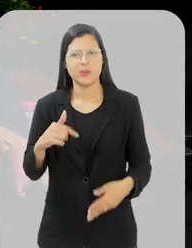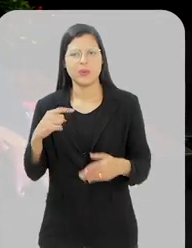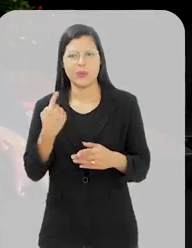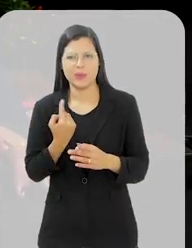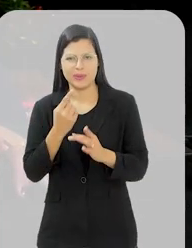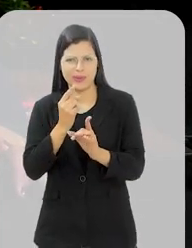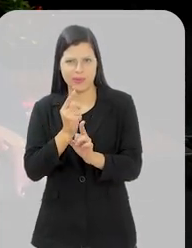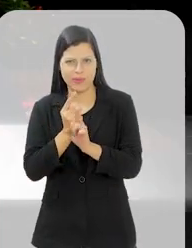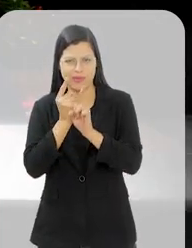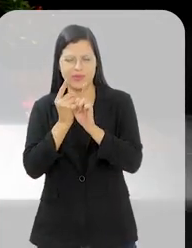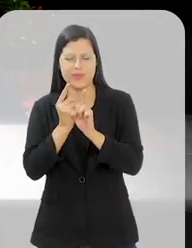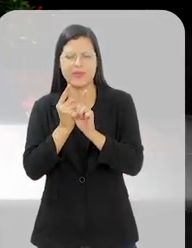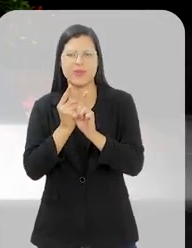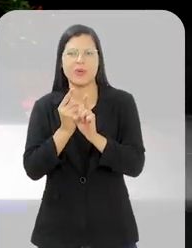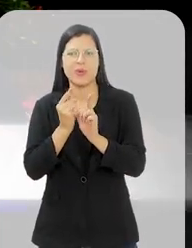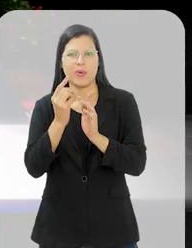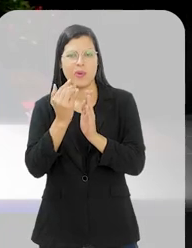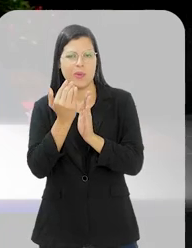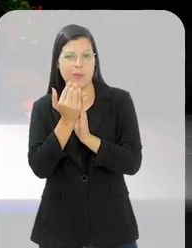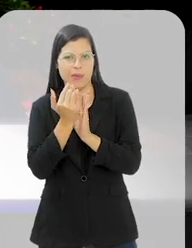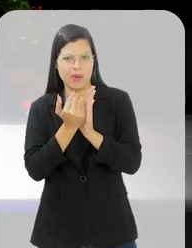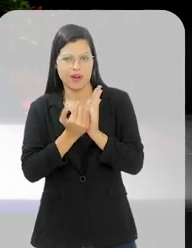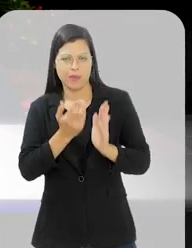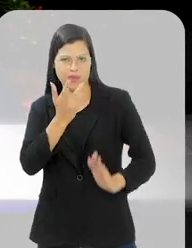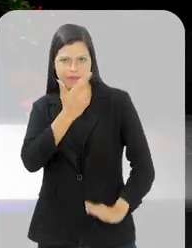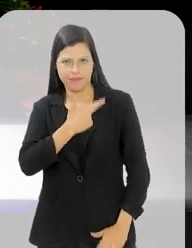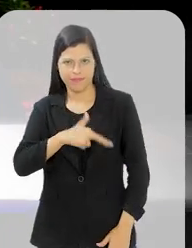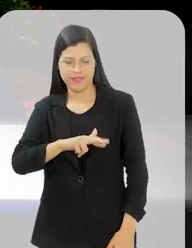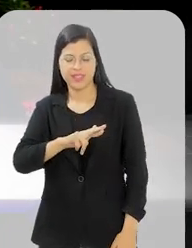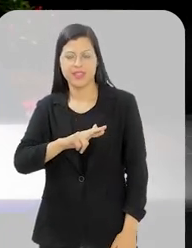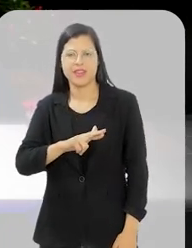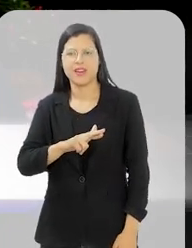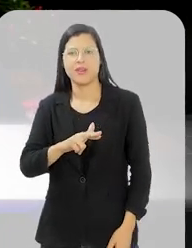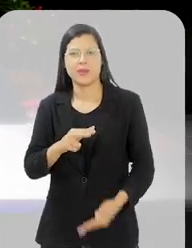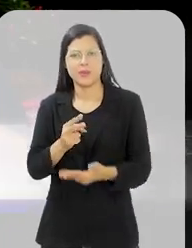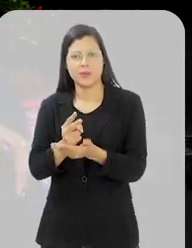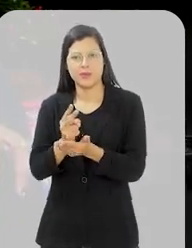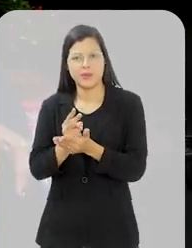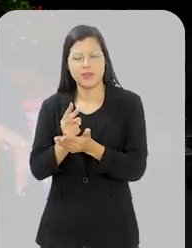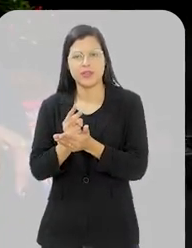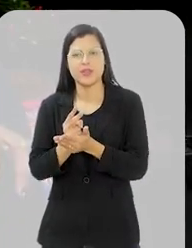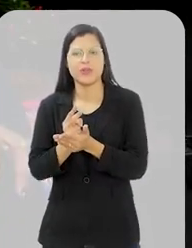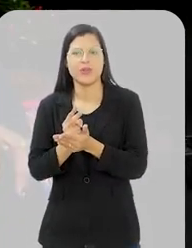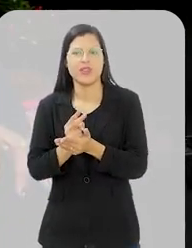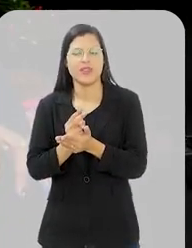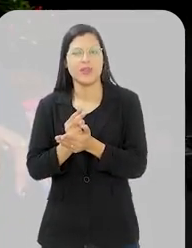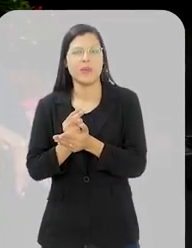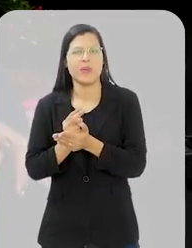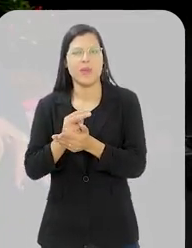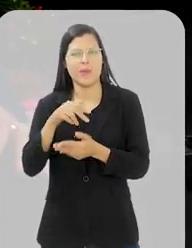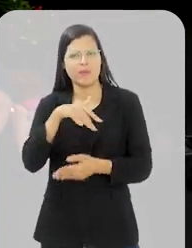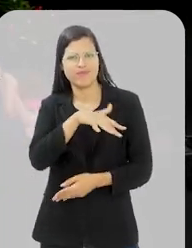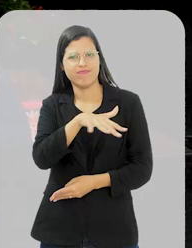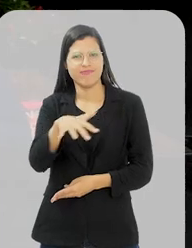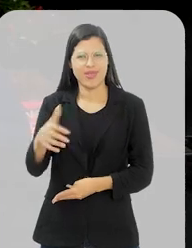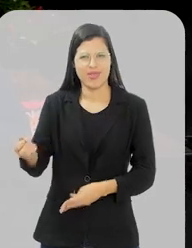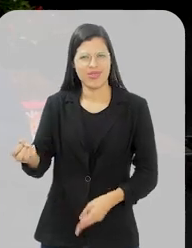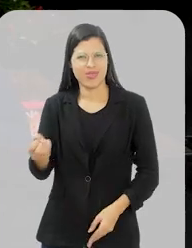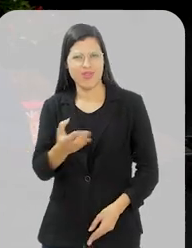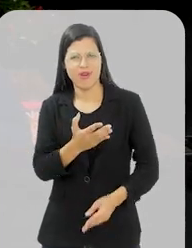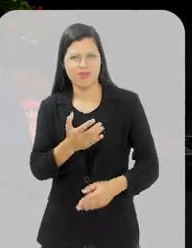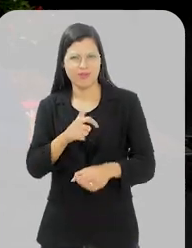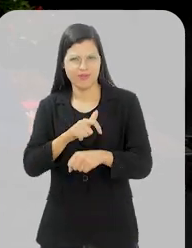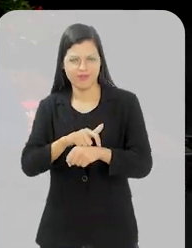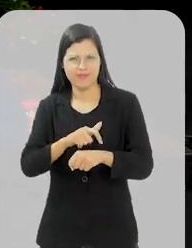Estamos aqui no nosso encontro do programa religar continuando dentro dessa